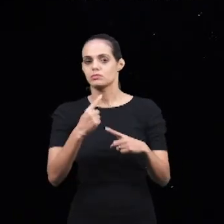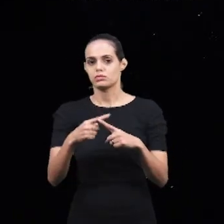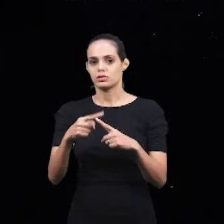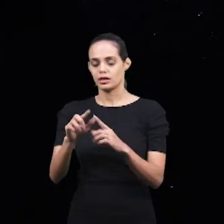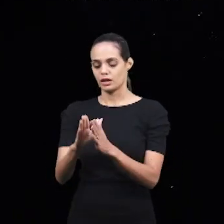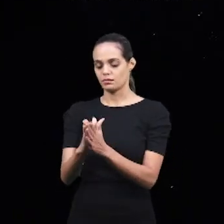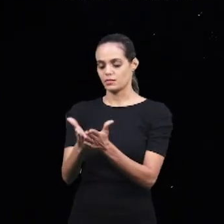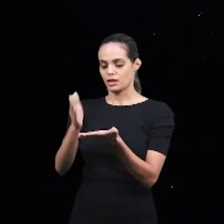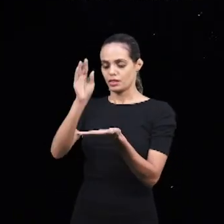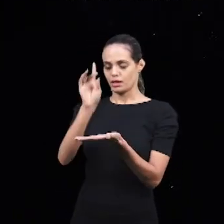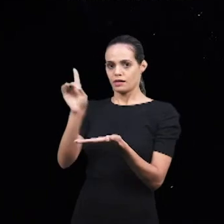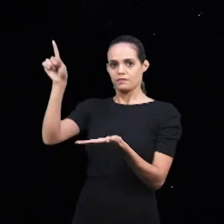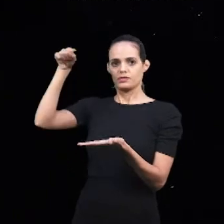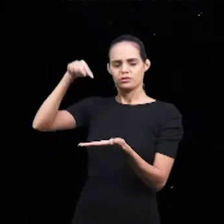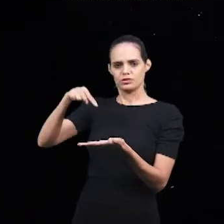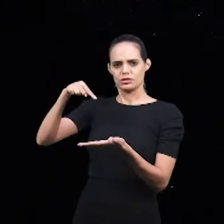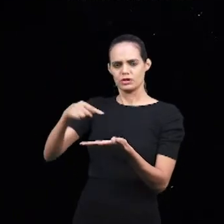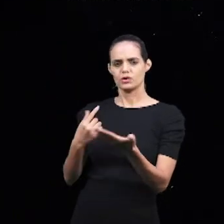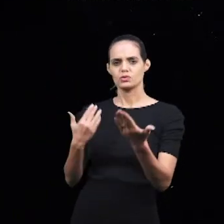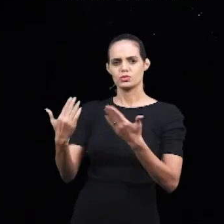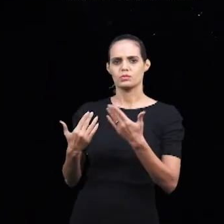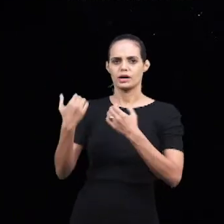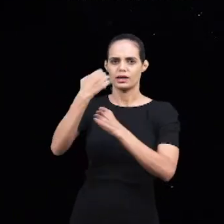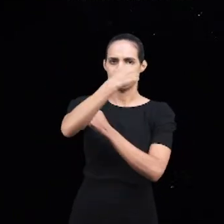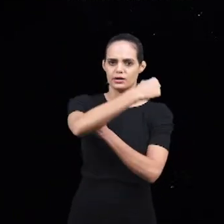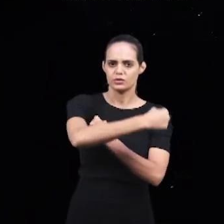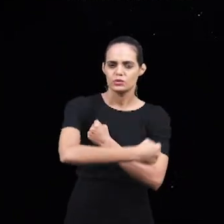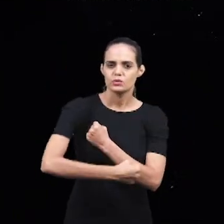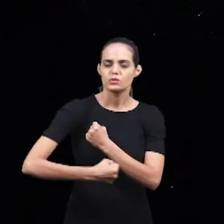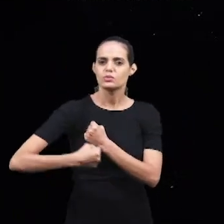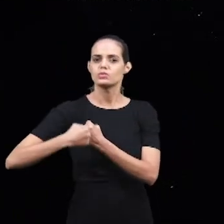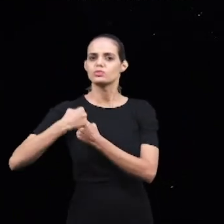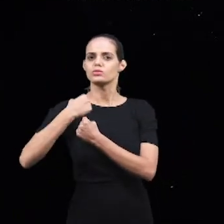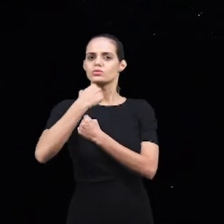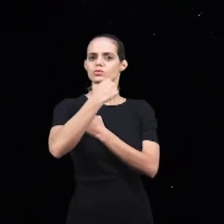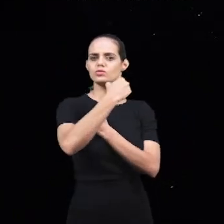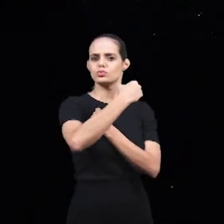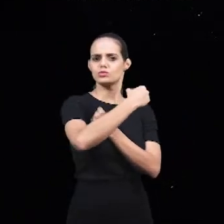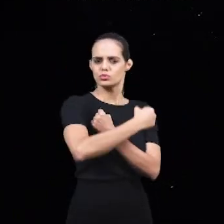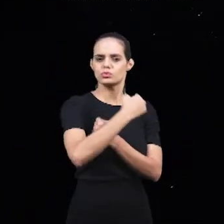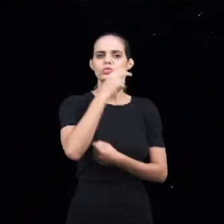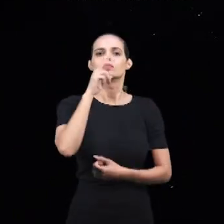Tua palavra é escudo e